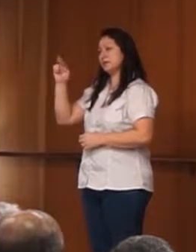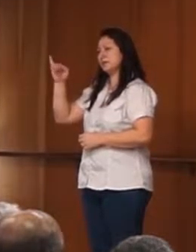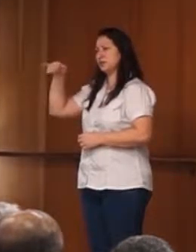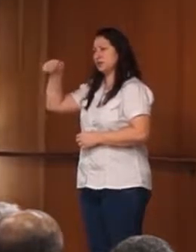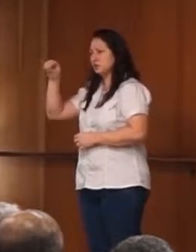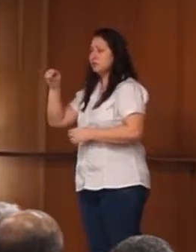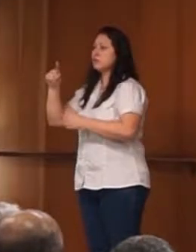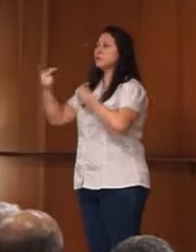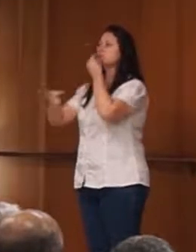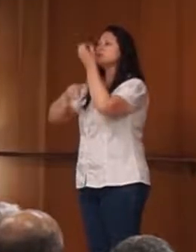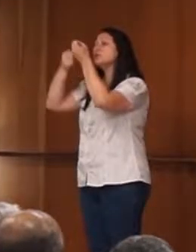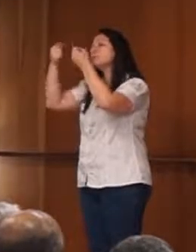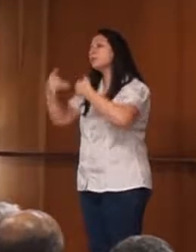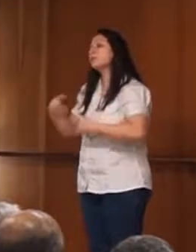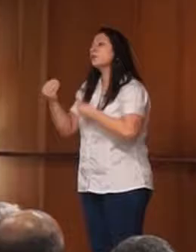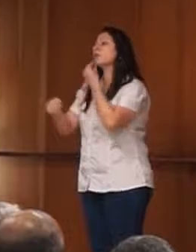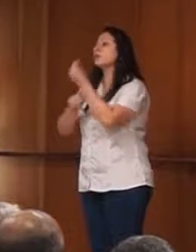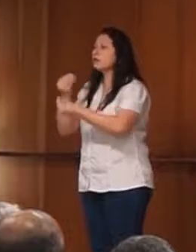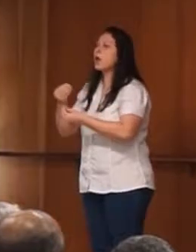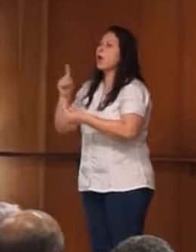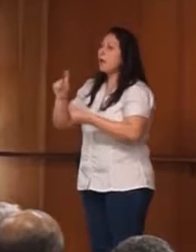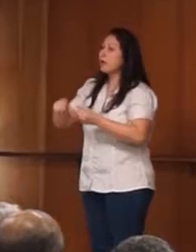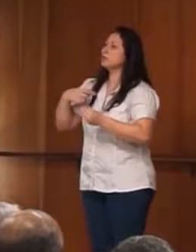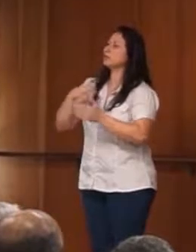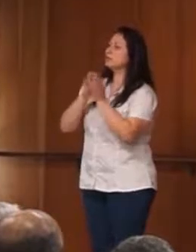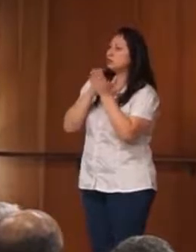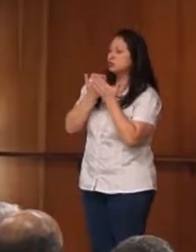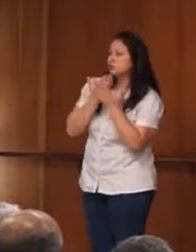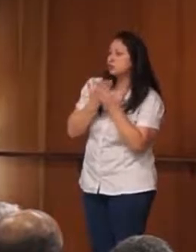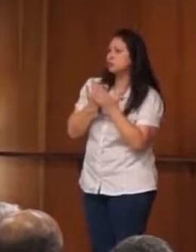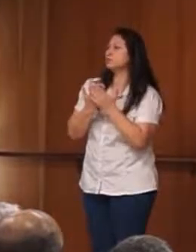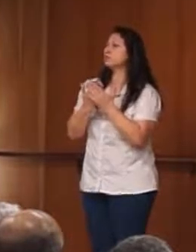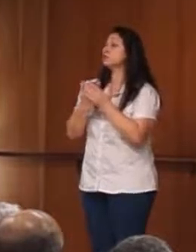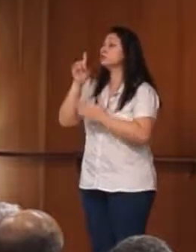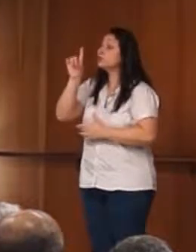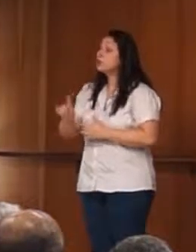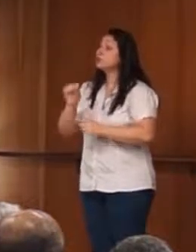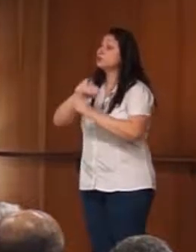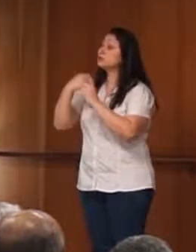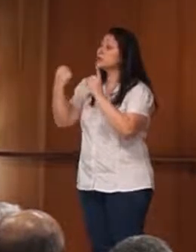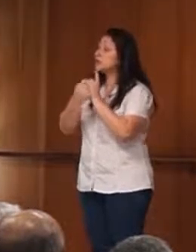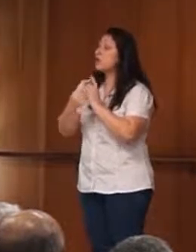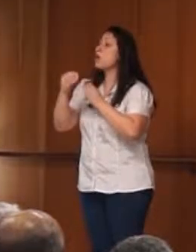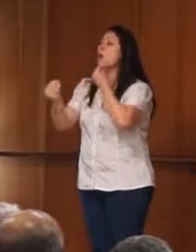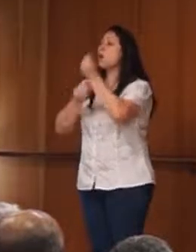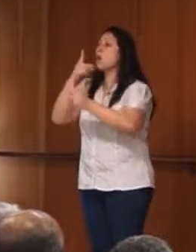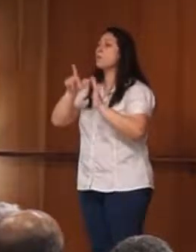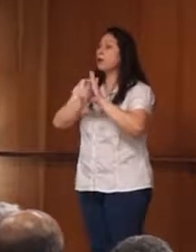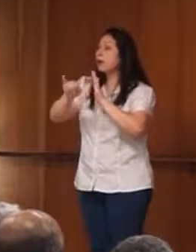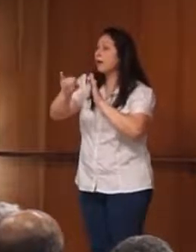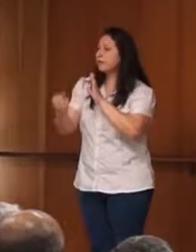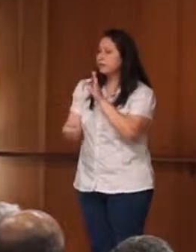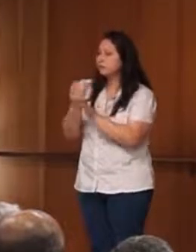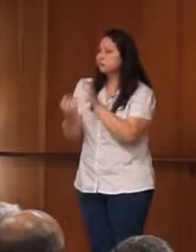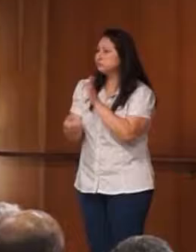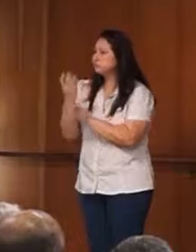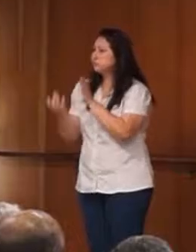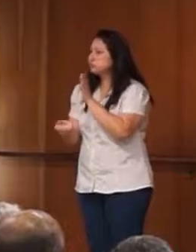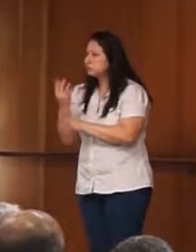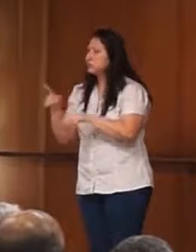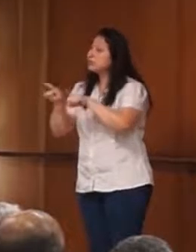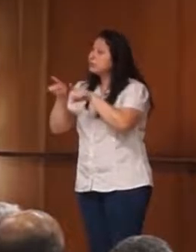década de 30, um estudo, através do Instituto de Direito Social, sobre a legislação nascente, né, e desenvolveram o conceito